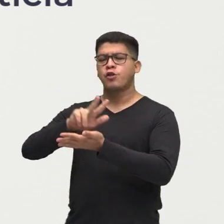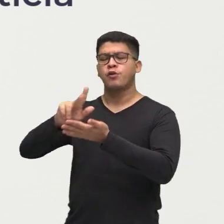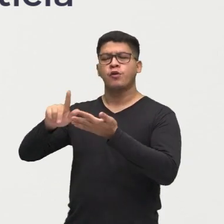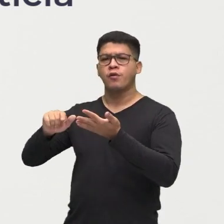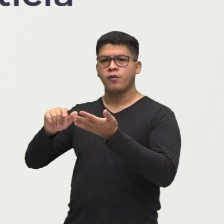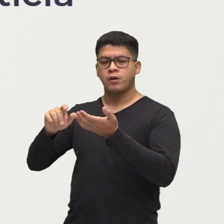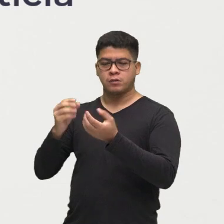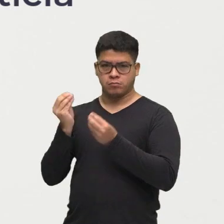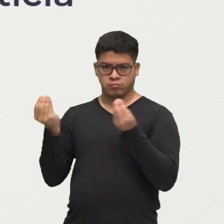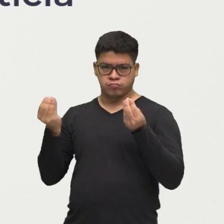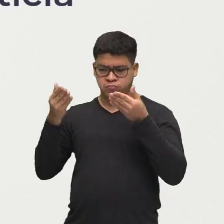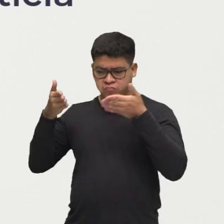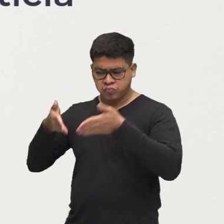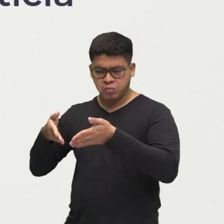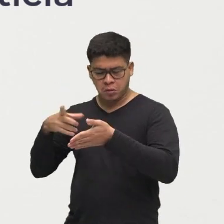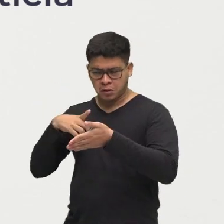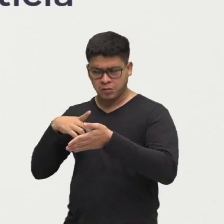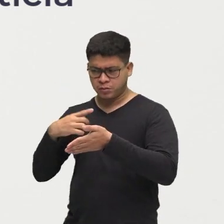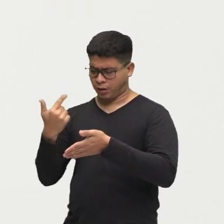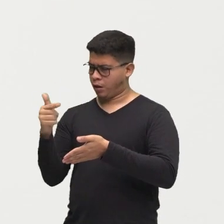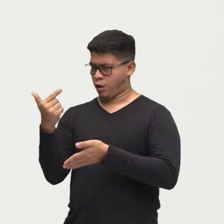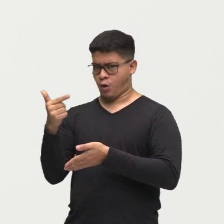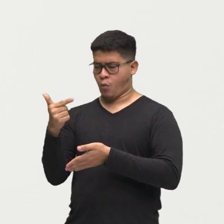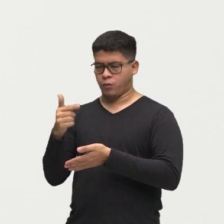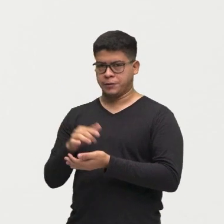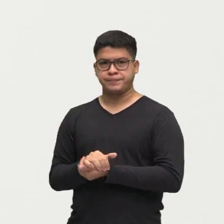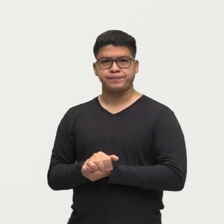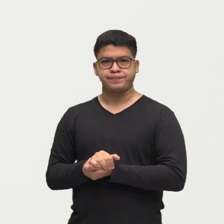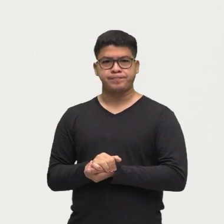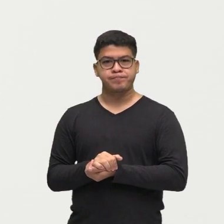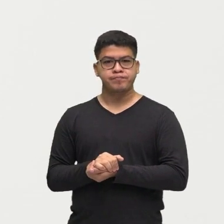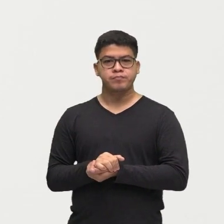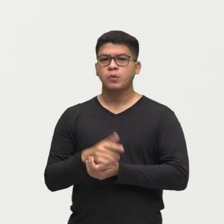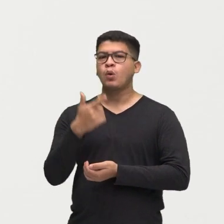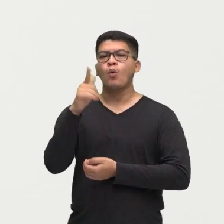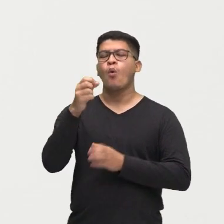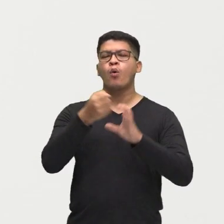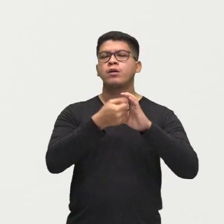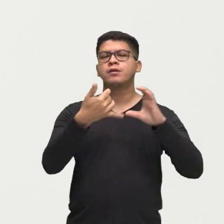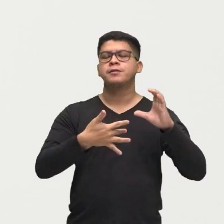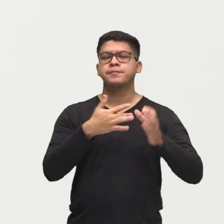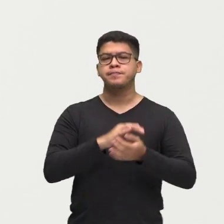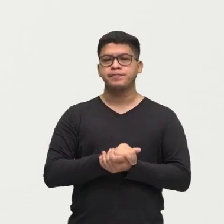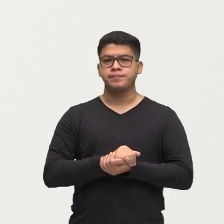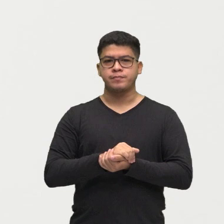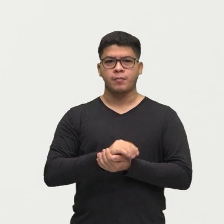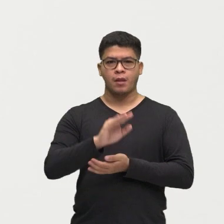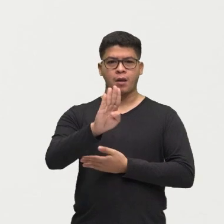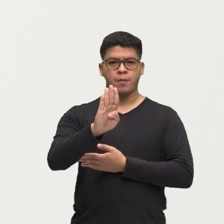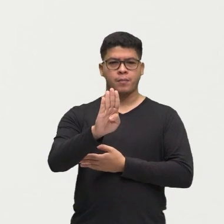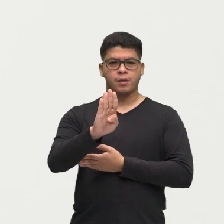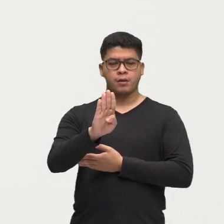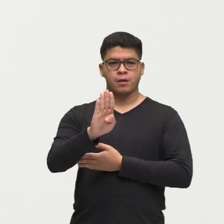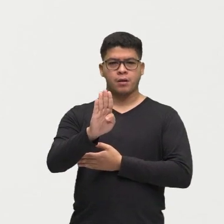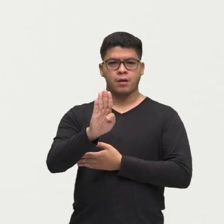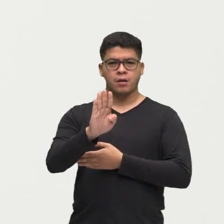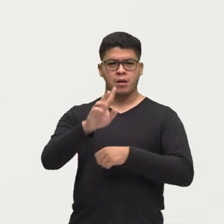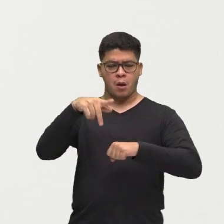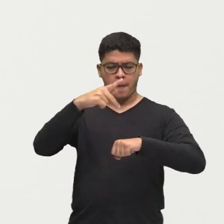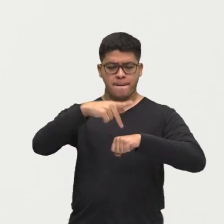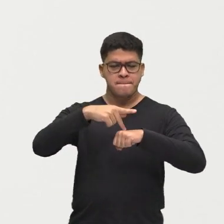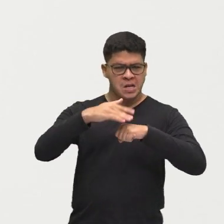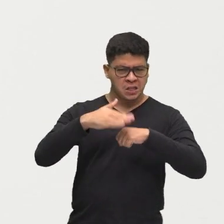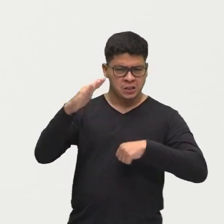pode atribuir isso a esse texto. Vamos para a próxima alternativa. Exaltação da pátria e da